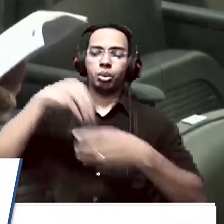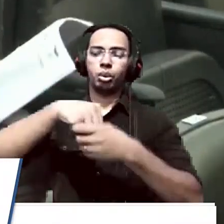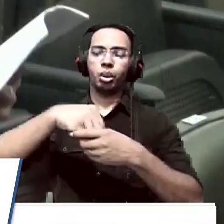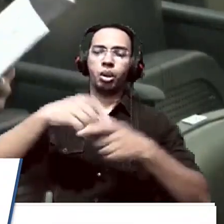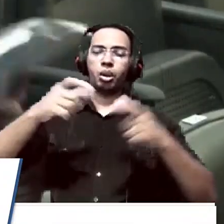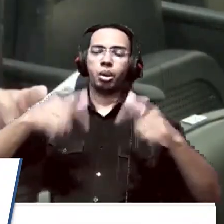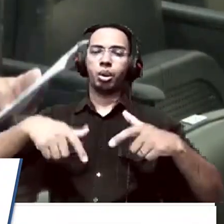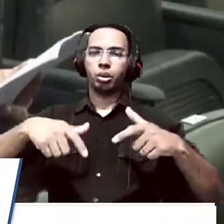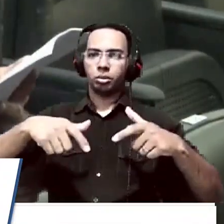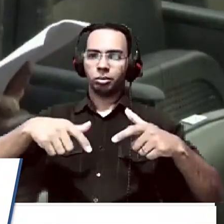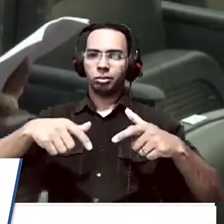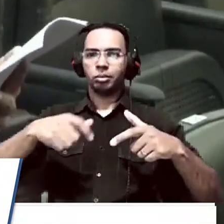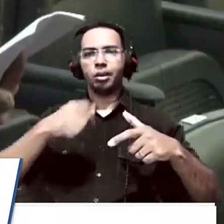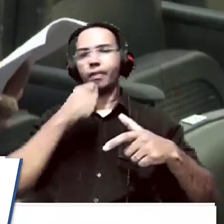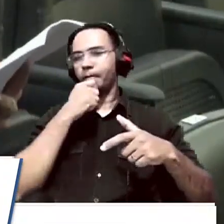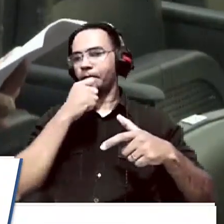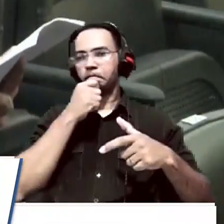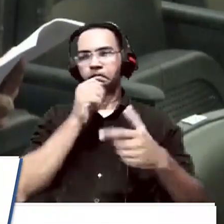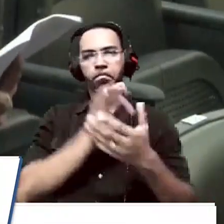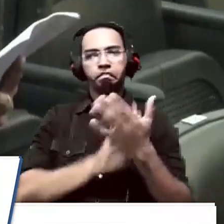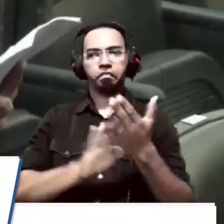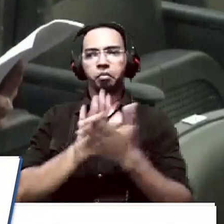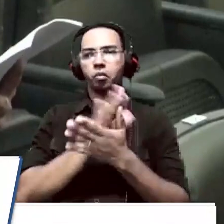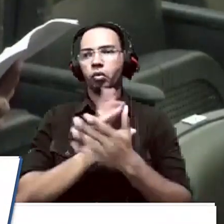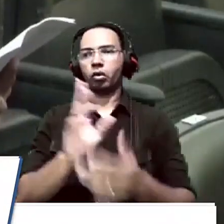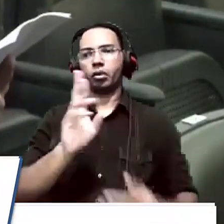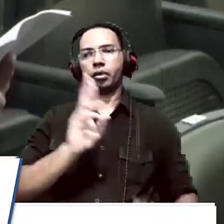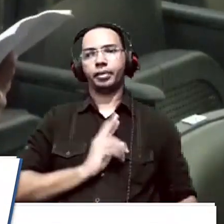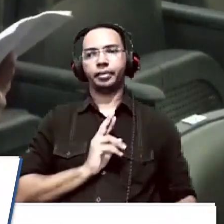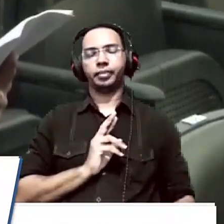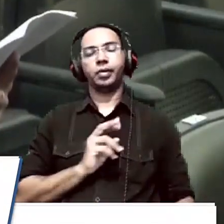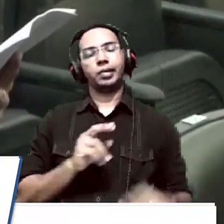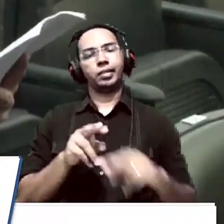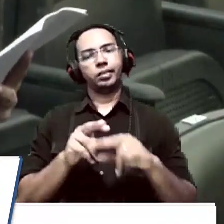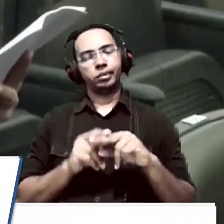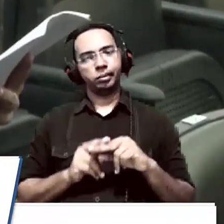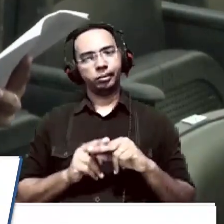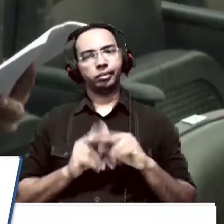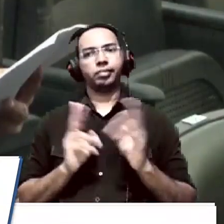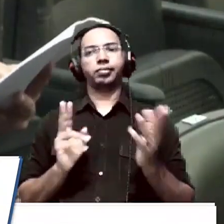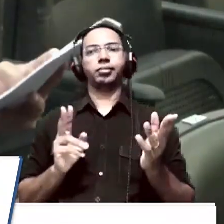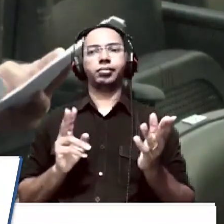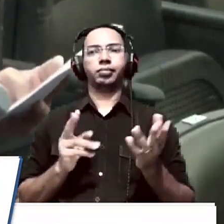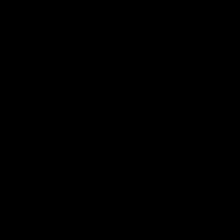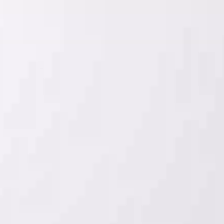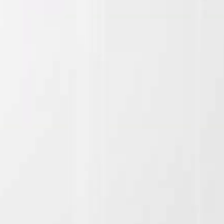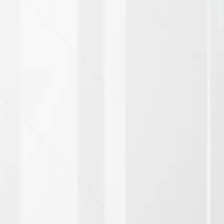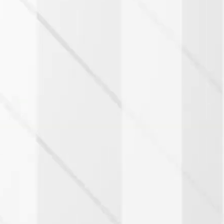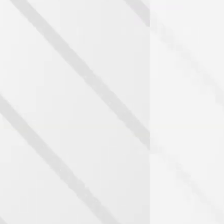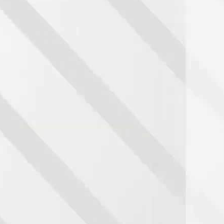E até agora não deram a nós um retorno. Então, por isso, deste requerimento.